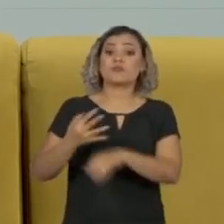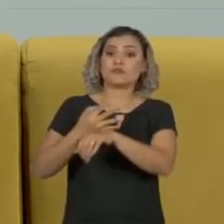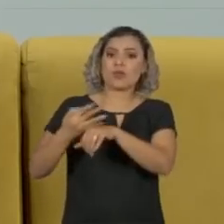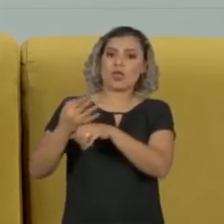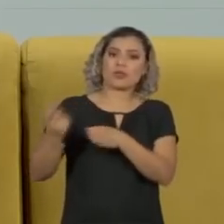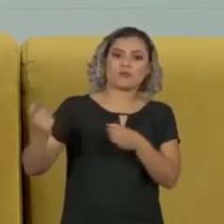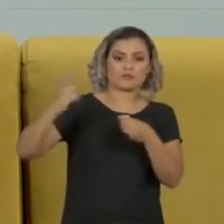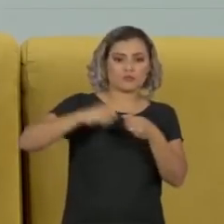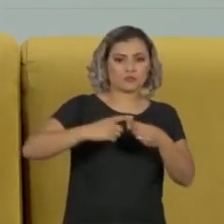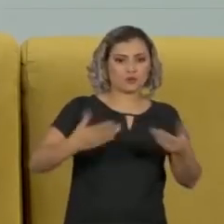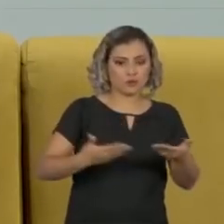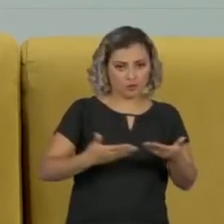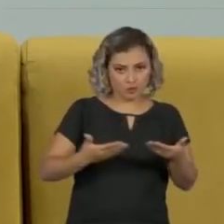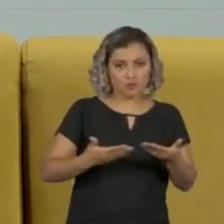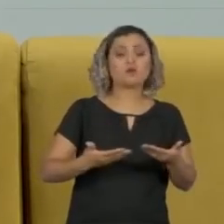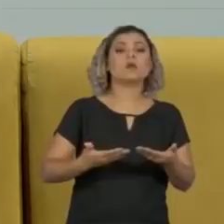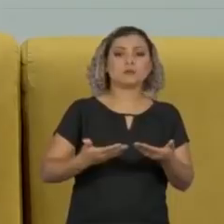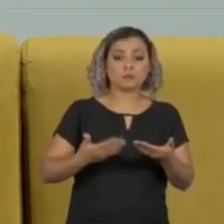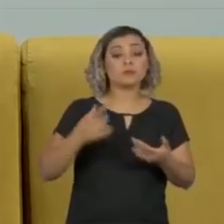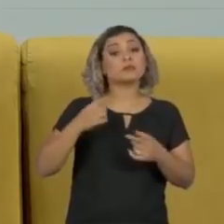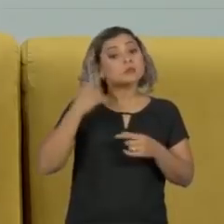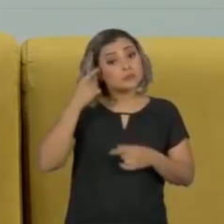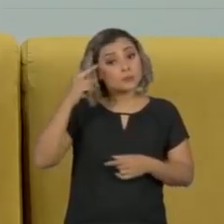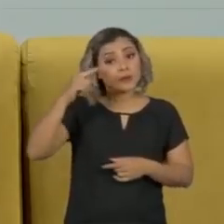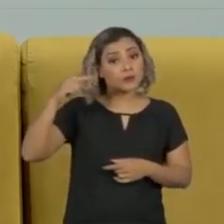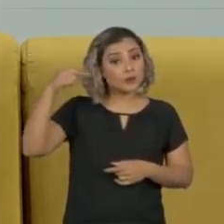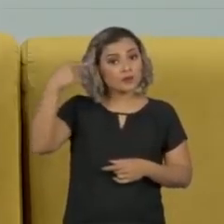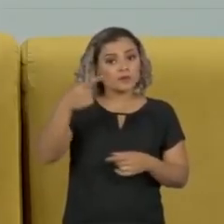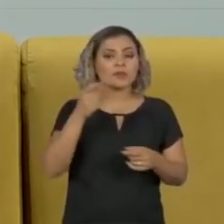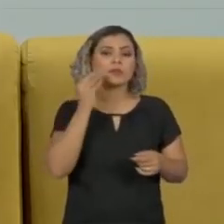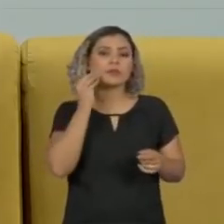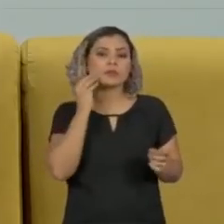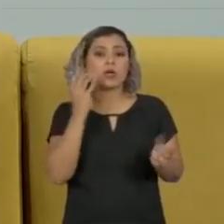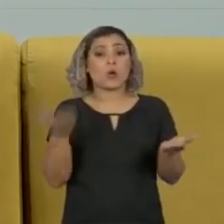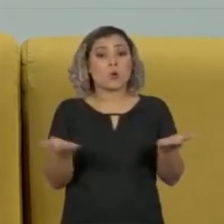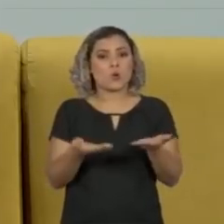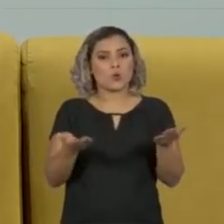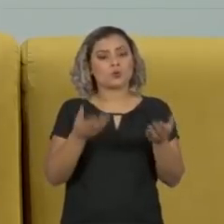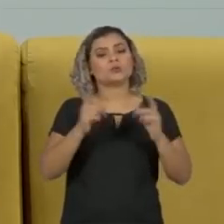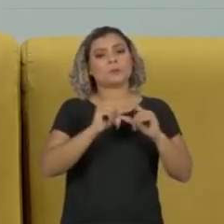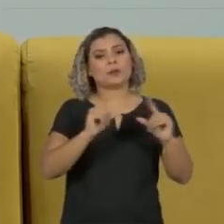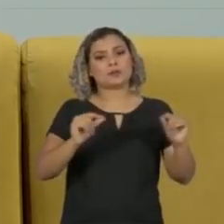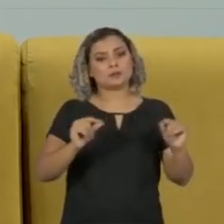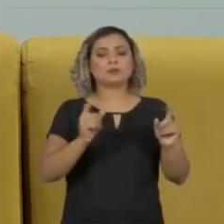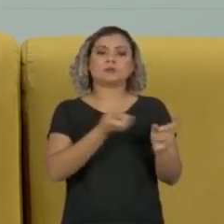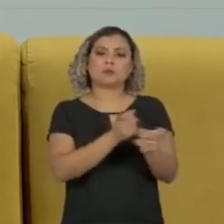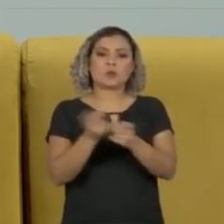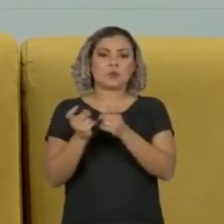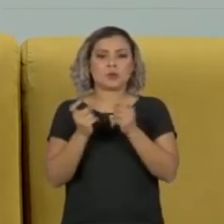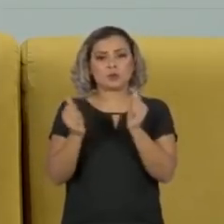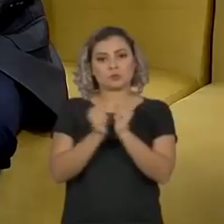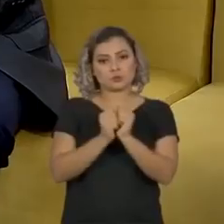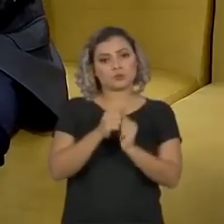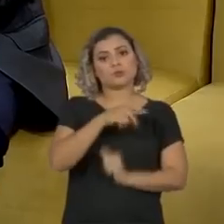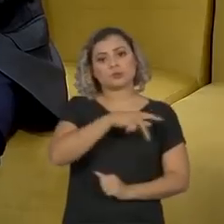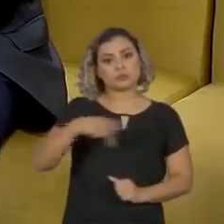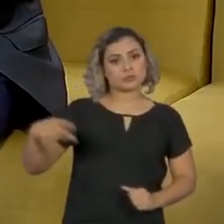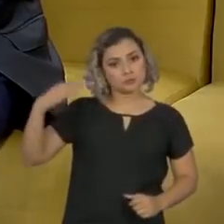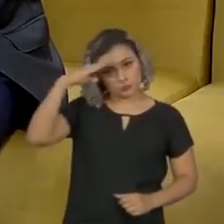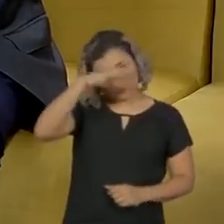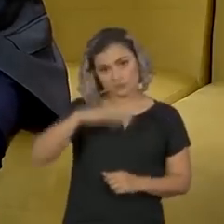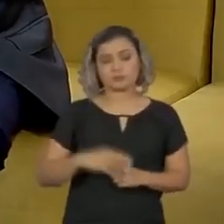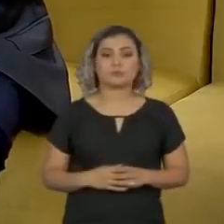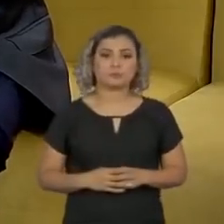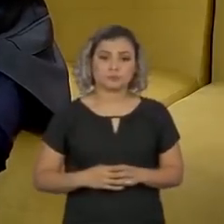férias, que só terminaria na semana que vem, e tenta se encontrar ainda hoje em Brasília com o presidente Jair Bolsonaro.